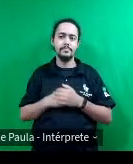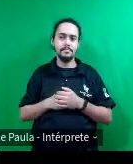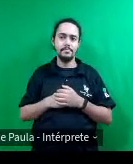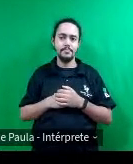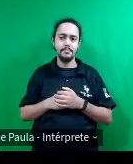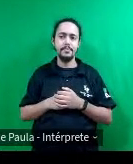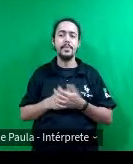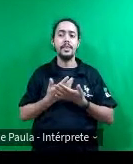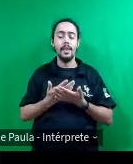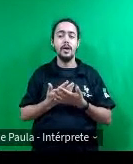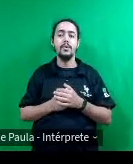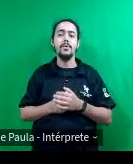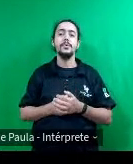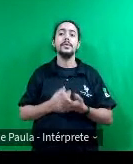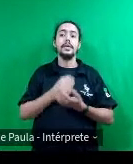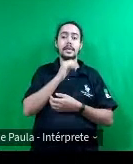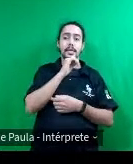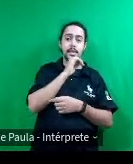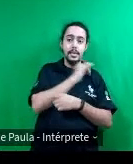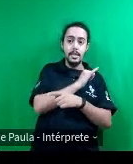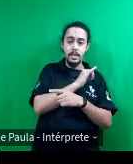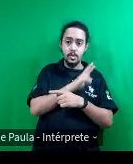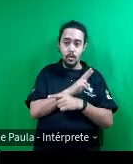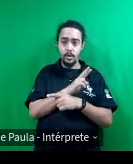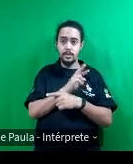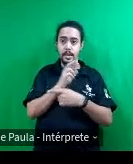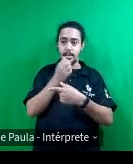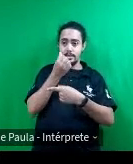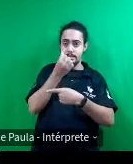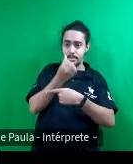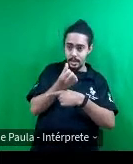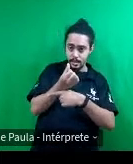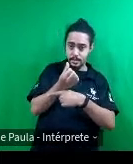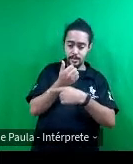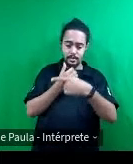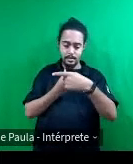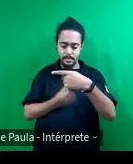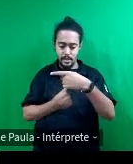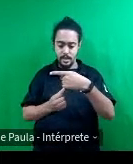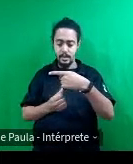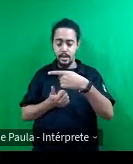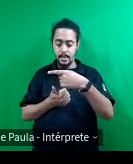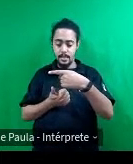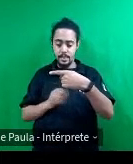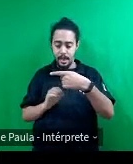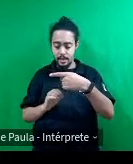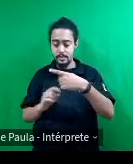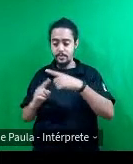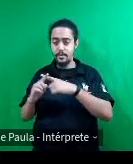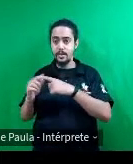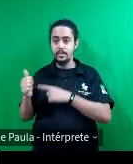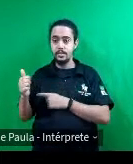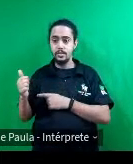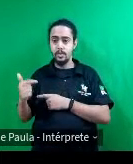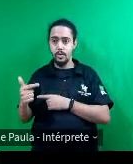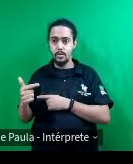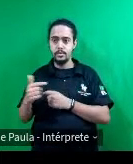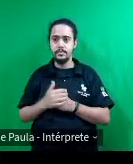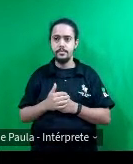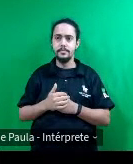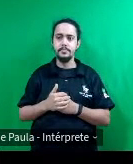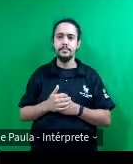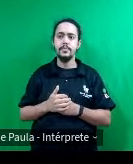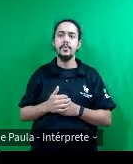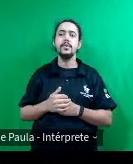I2 é 6, ramo oposto, pela soma que é 10, vezes 12. Ok? Então, vai ser 6